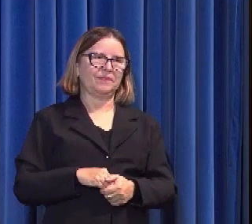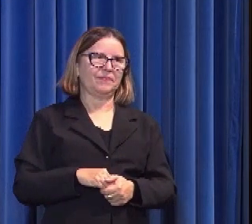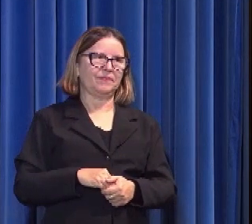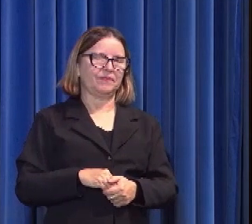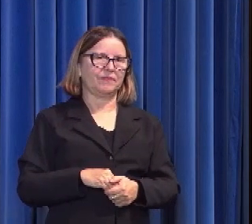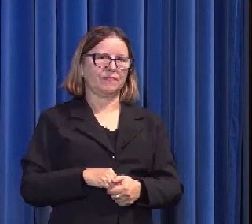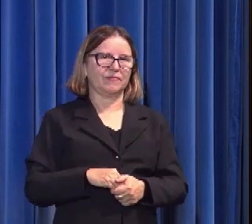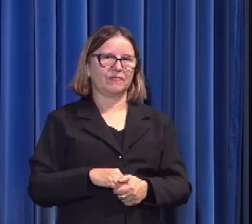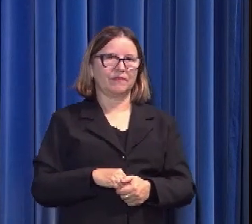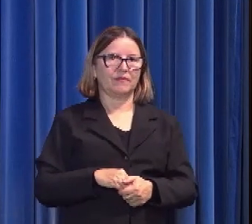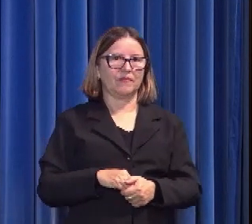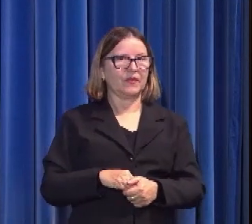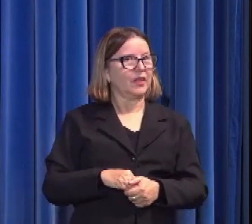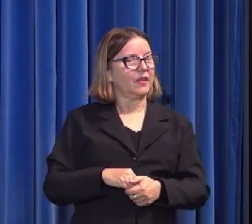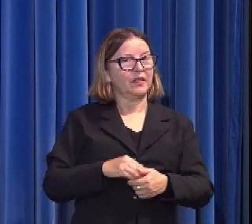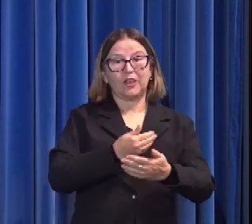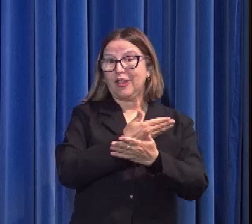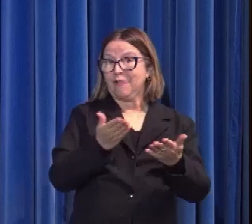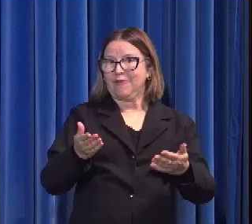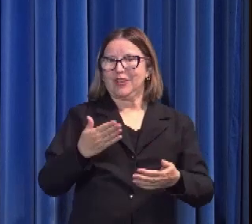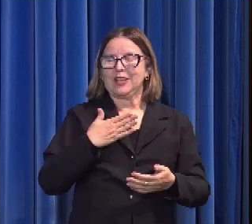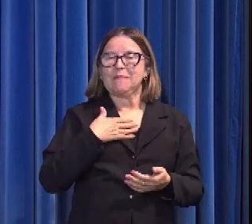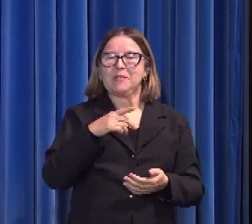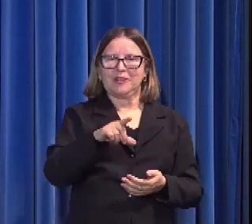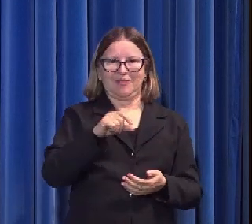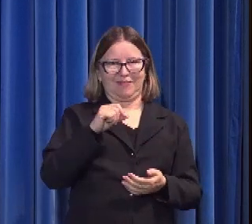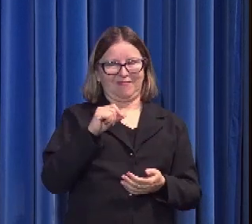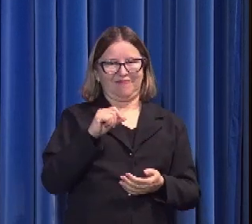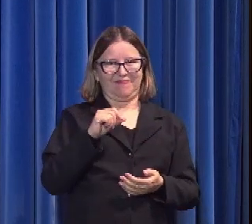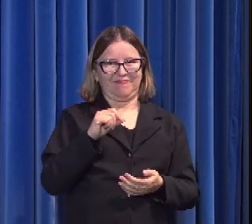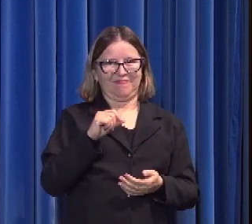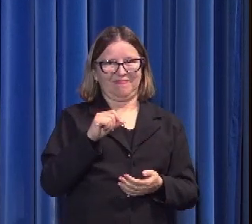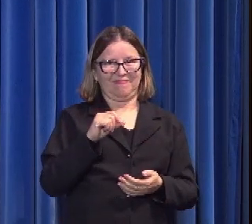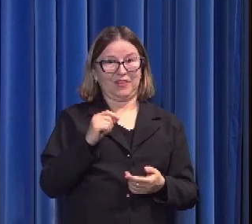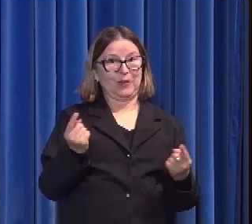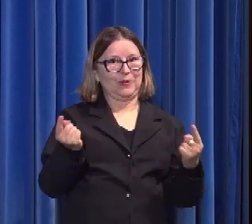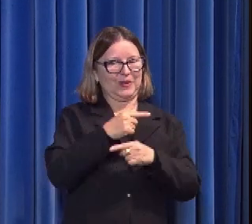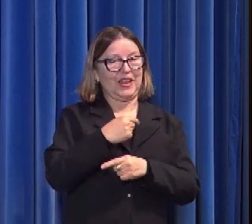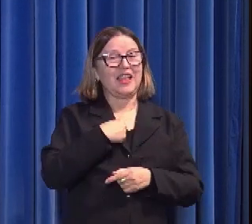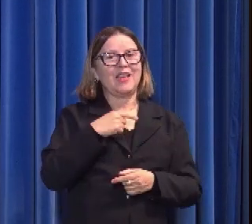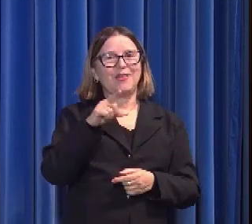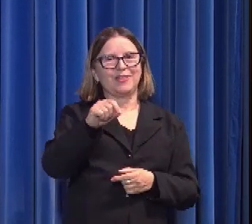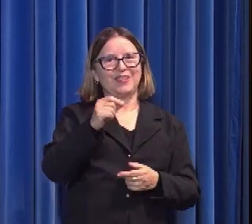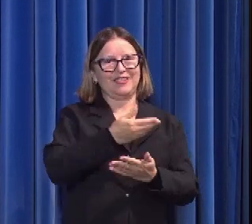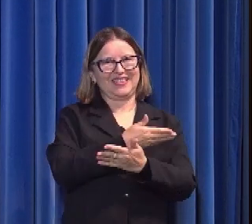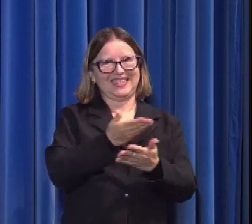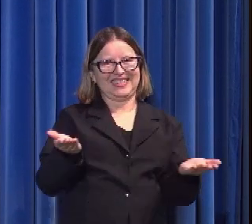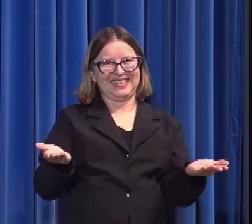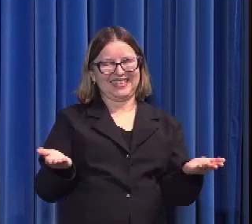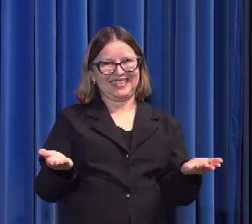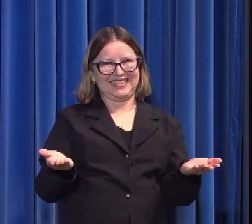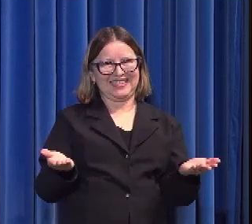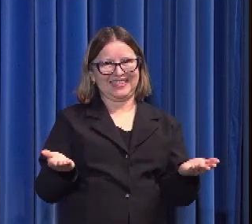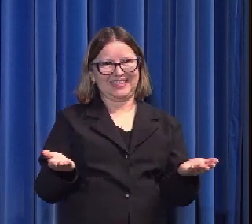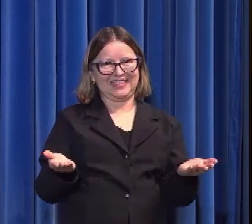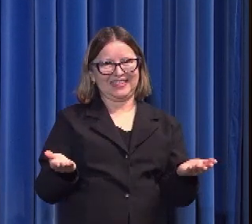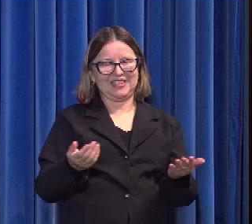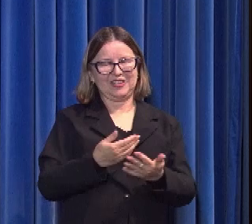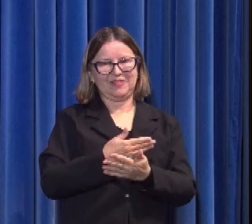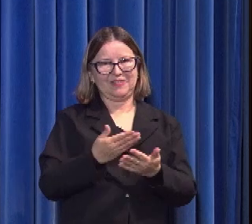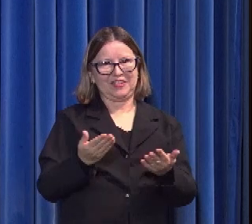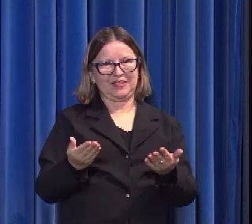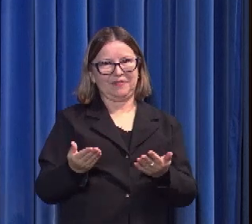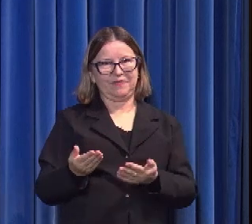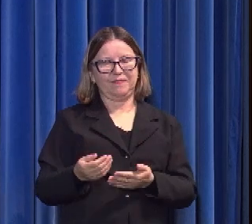tu não fostes vós que me escolhestes a mim pelo contrário eu vos escolhi a vós a vós outros